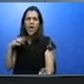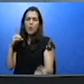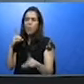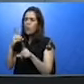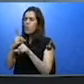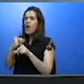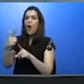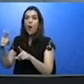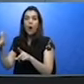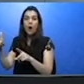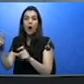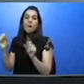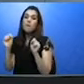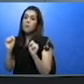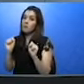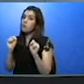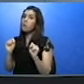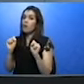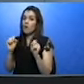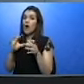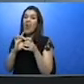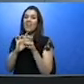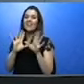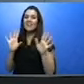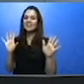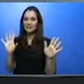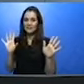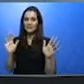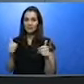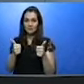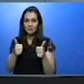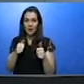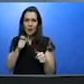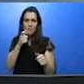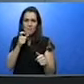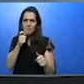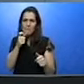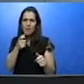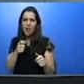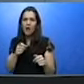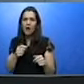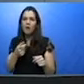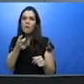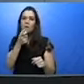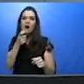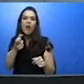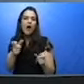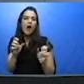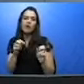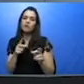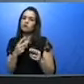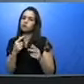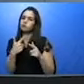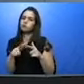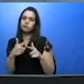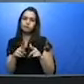essas diferenças aqui. Vocês podem escrever com as palavrinhas de vocês, ok?